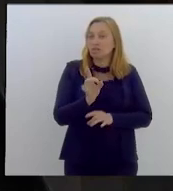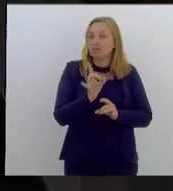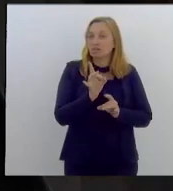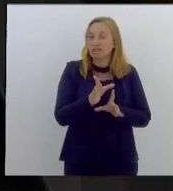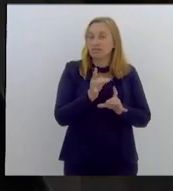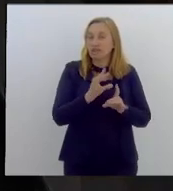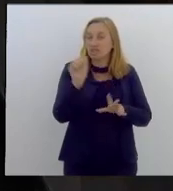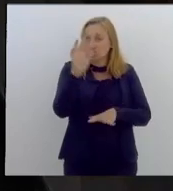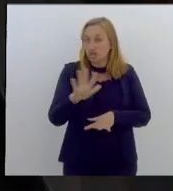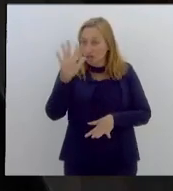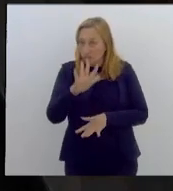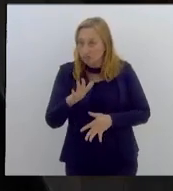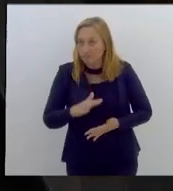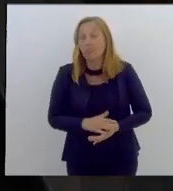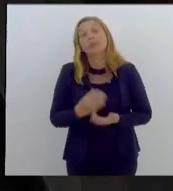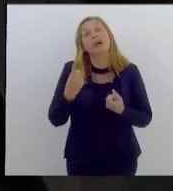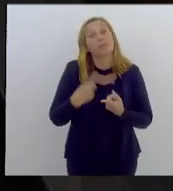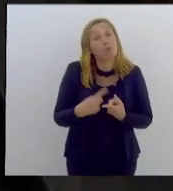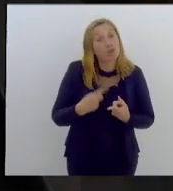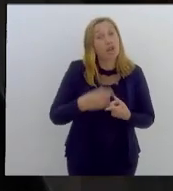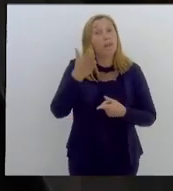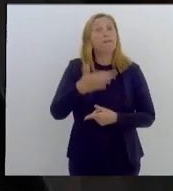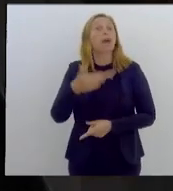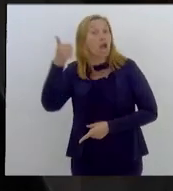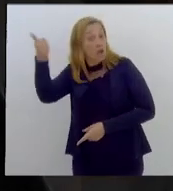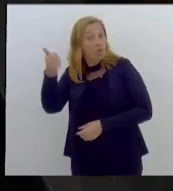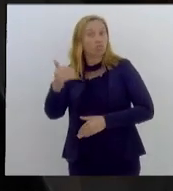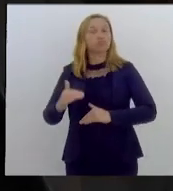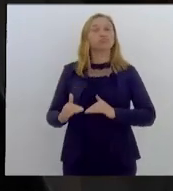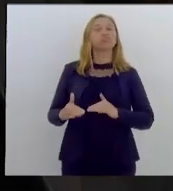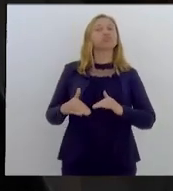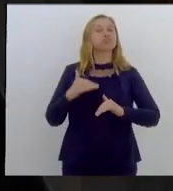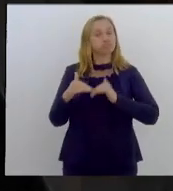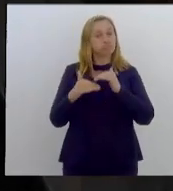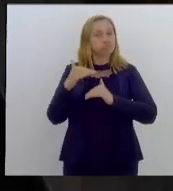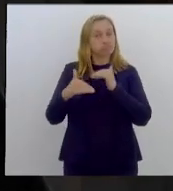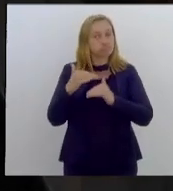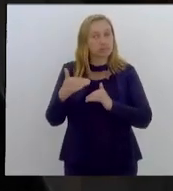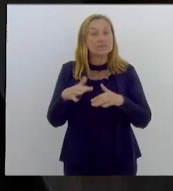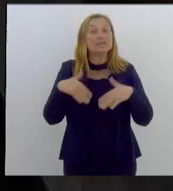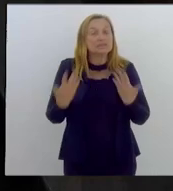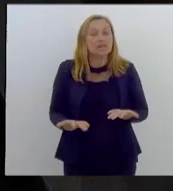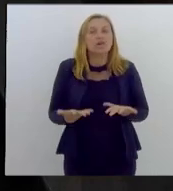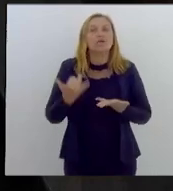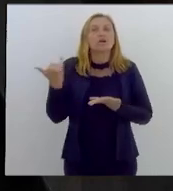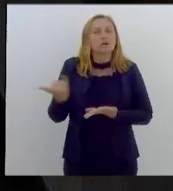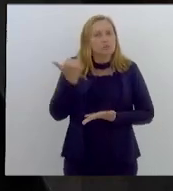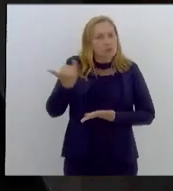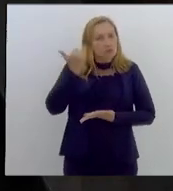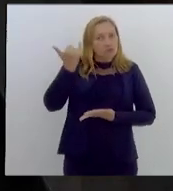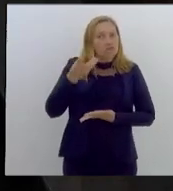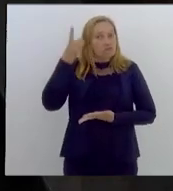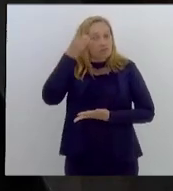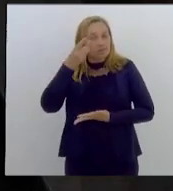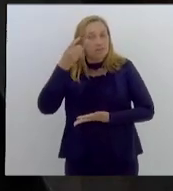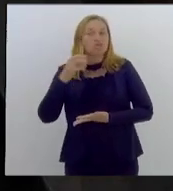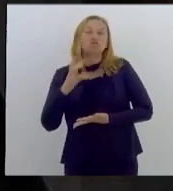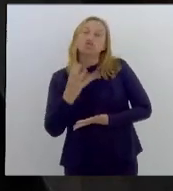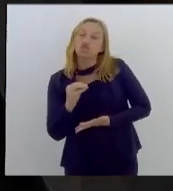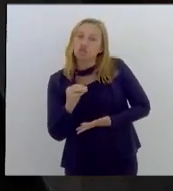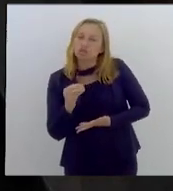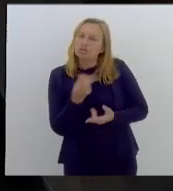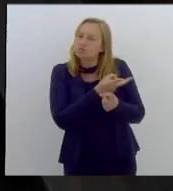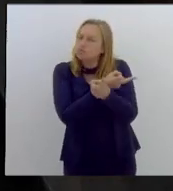geral, porque melhora o desempenho. Então, é importante, deputado Chico Machado, que a